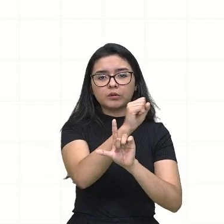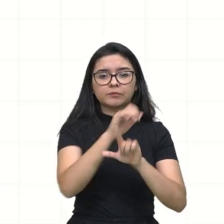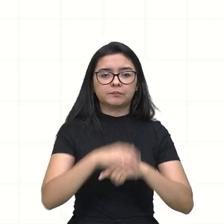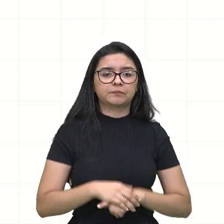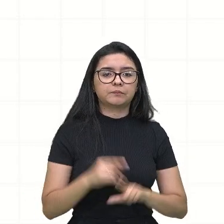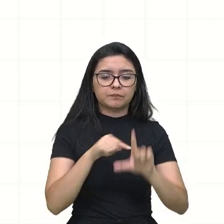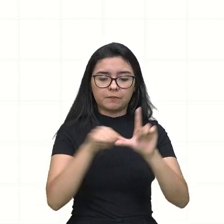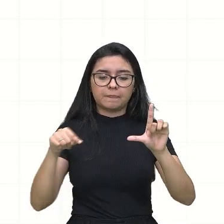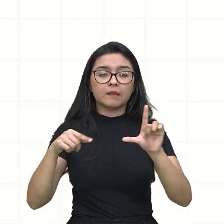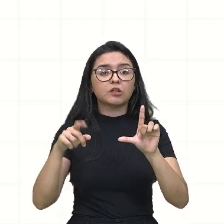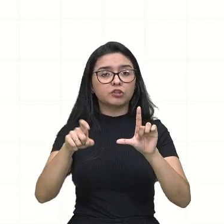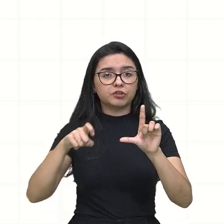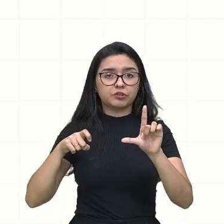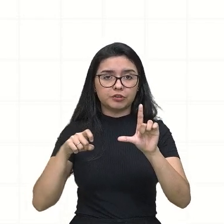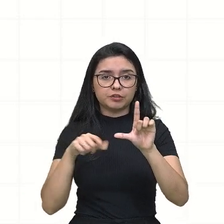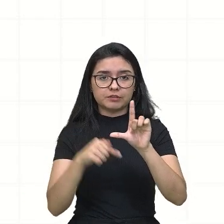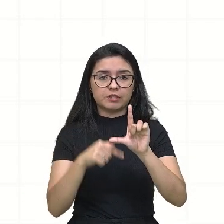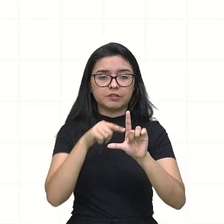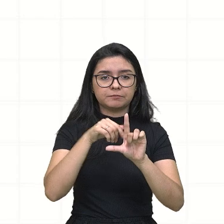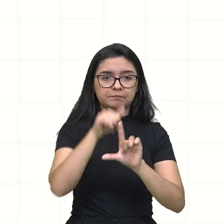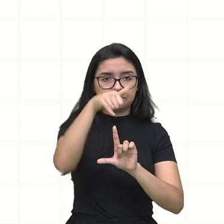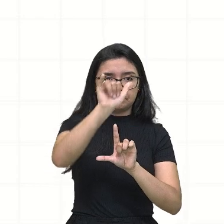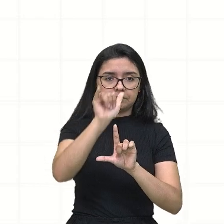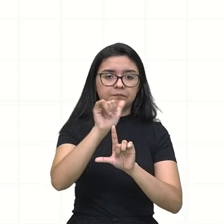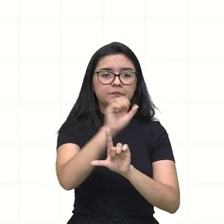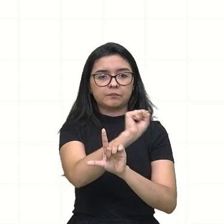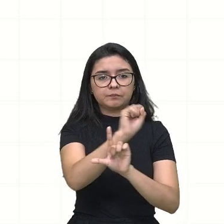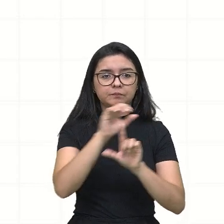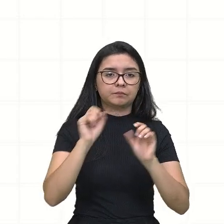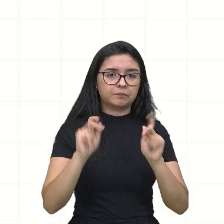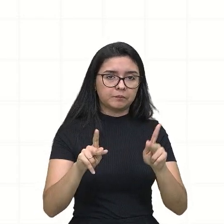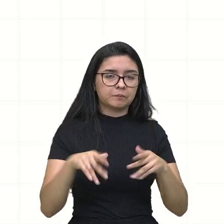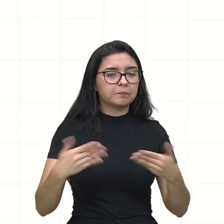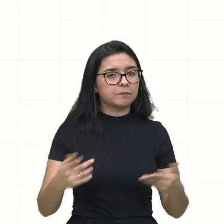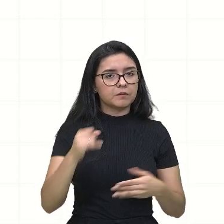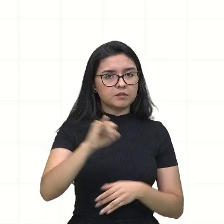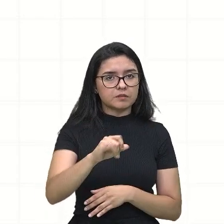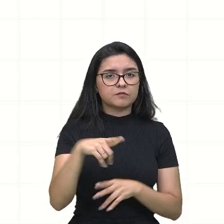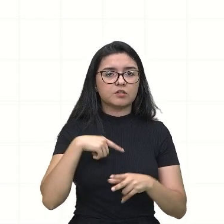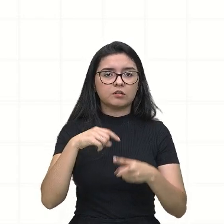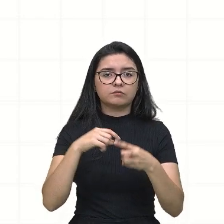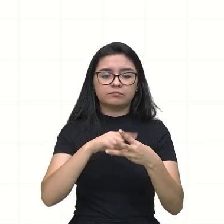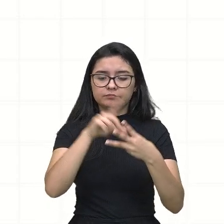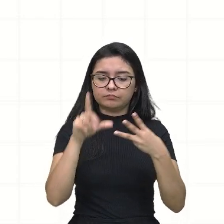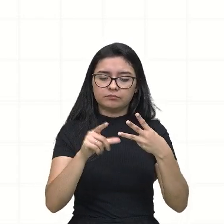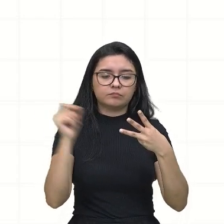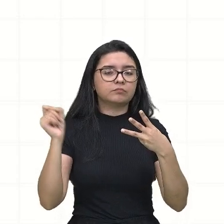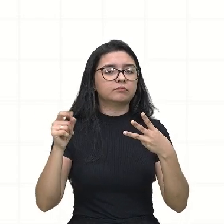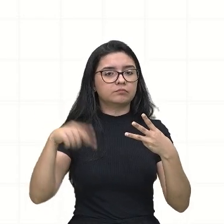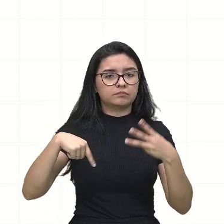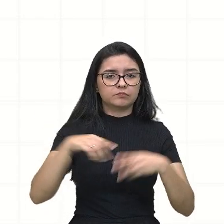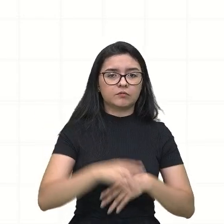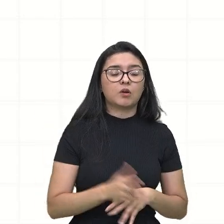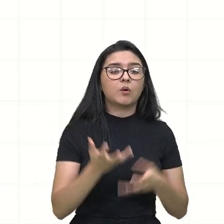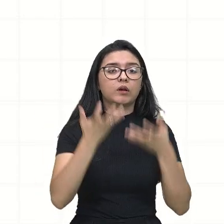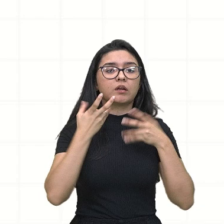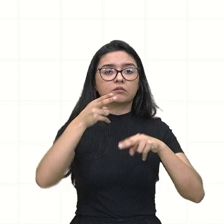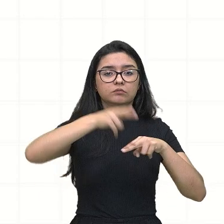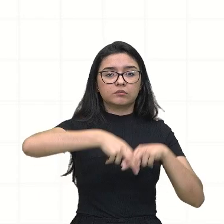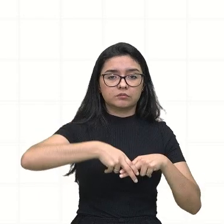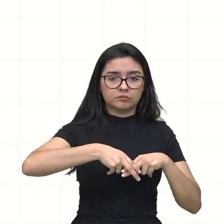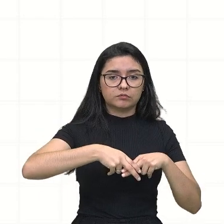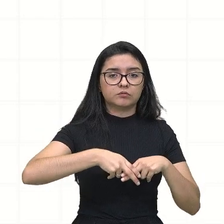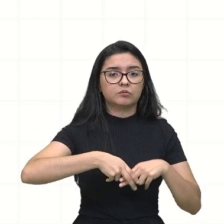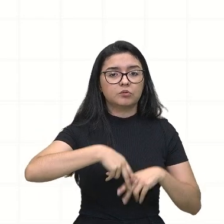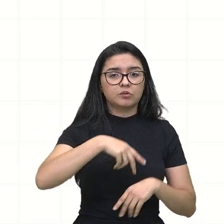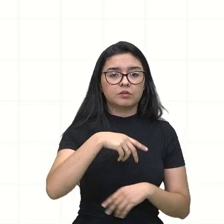X e 8 para Y, tudo bem? Então, se você escolhesse esse assento, você ia dizer, olha, meu querido atendente, eu quero